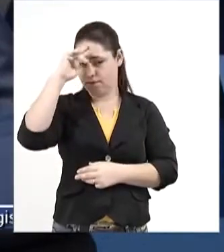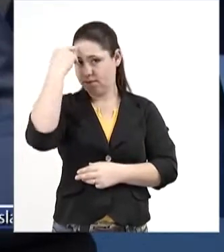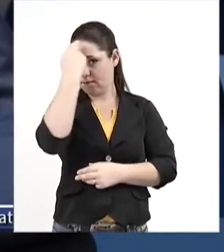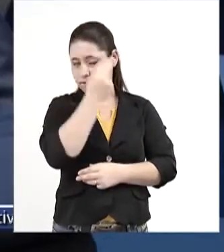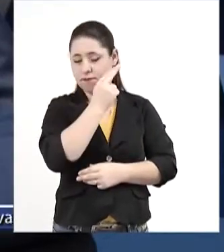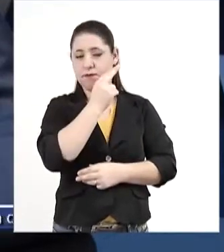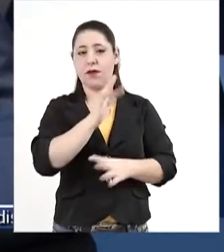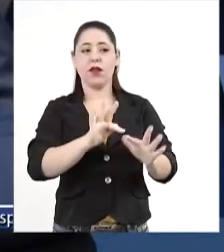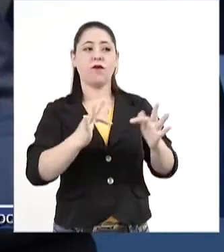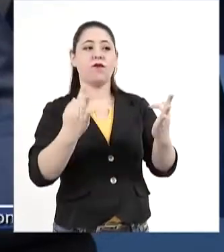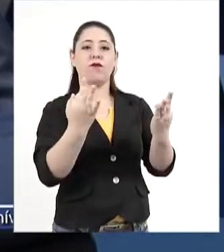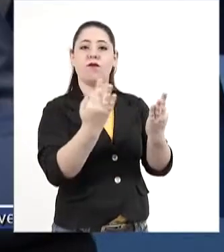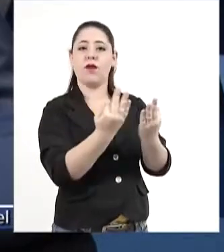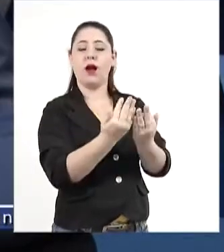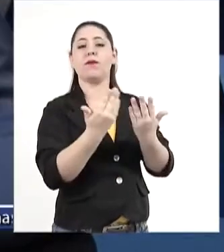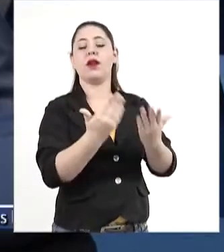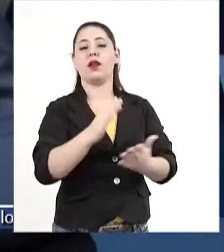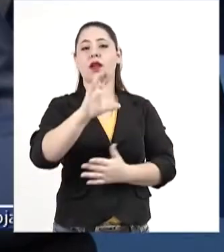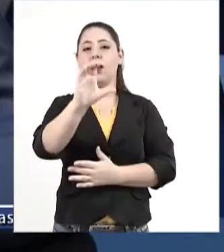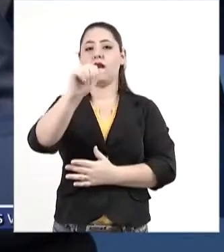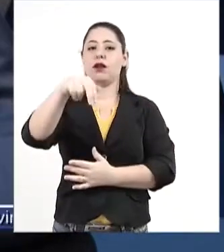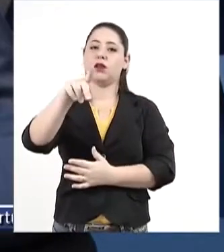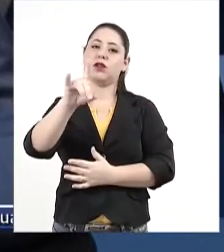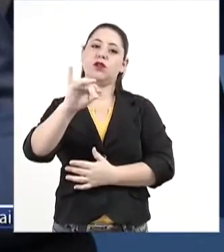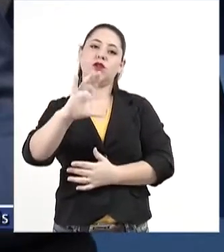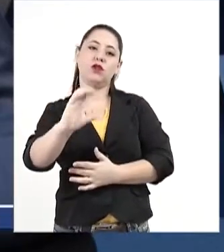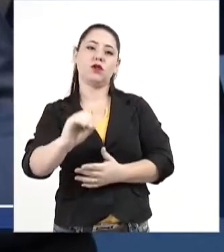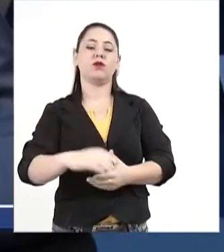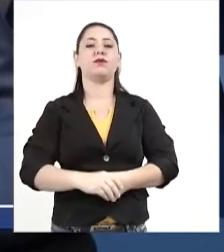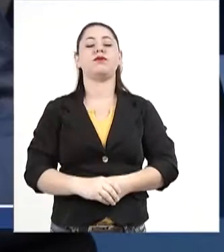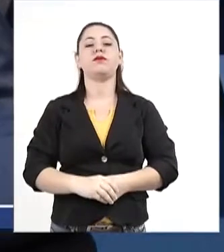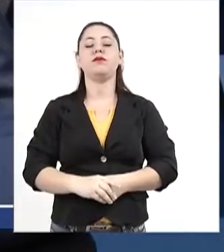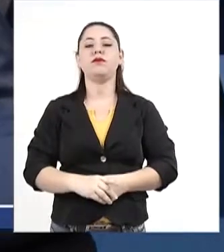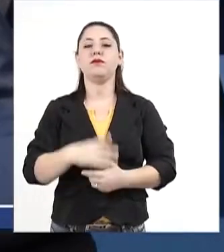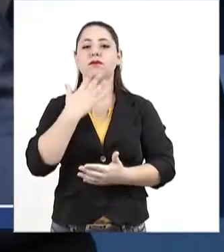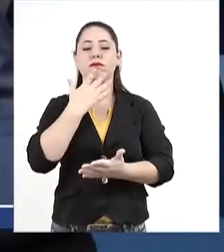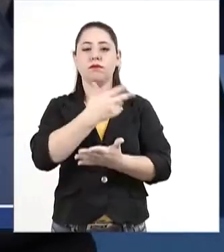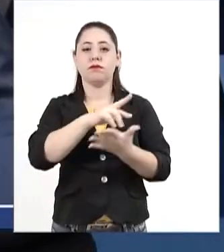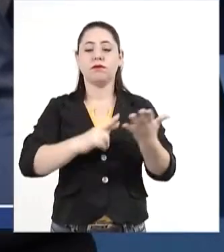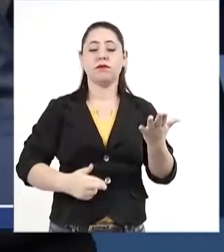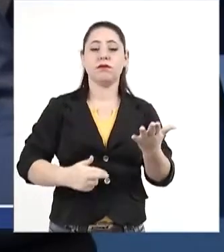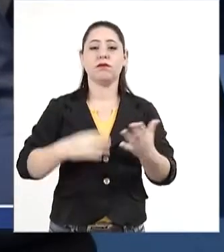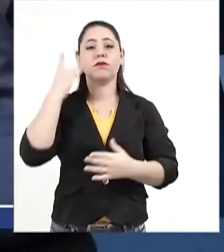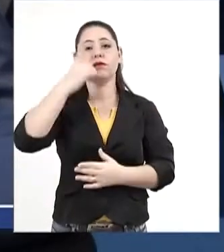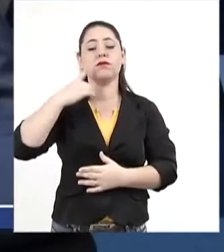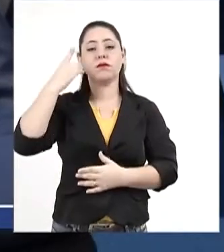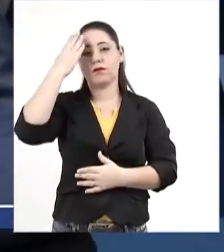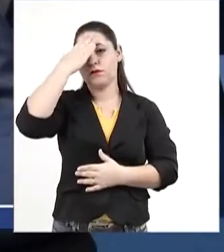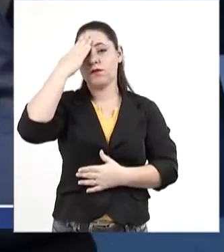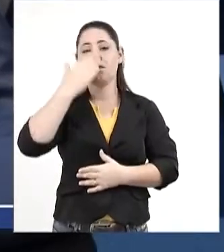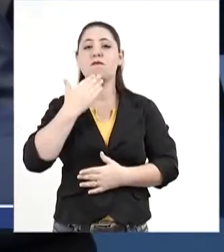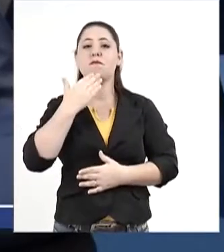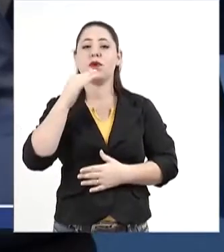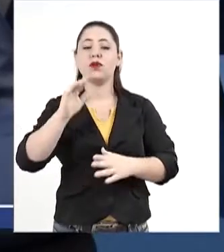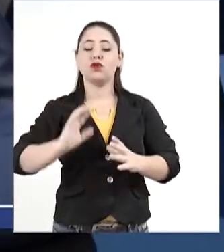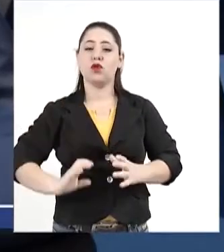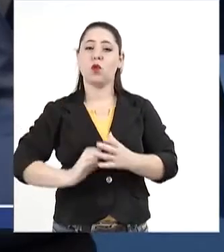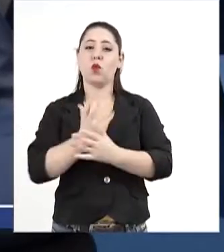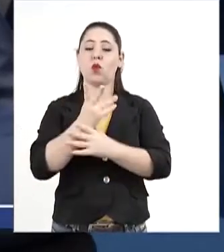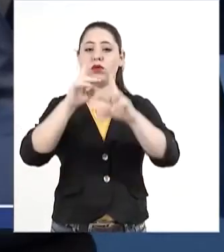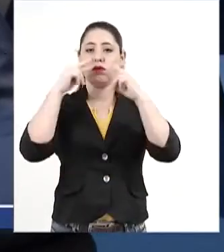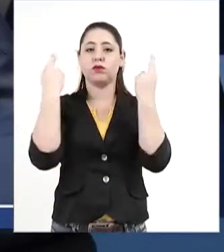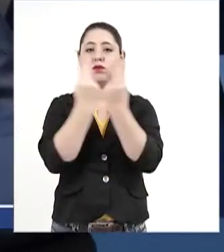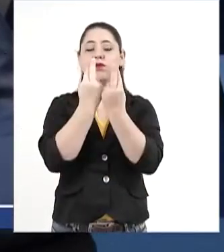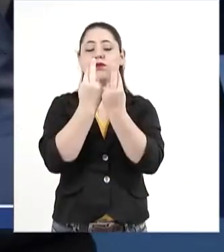Rinaldo, endereçado aos familiares de Cândido Ventura da Silva. Requerimento de autoria do deputado Barbosinha, solicitando a realização de sessão solene